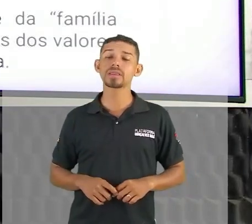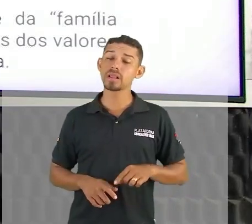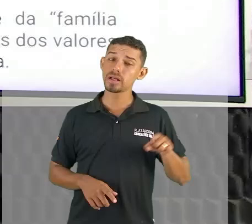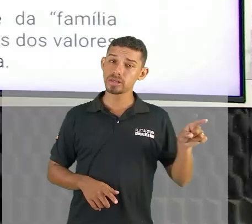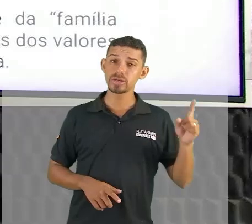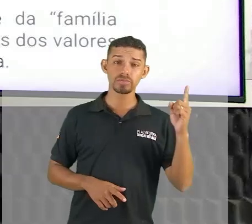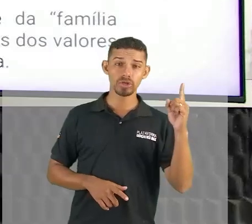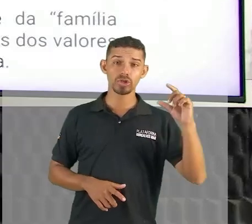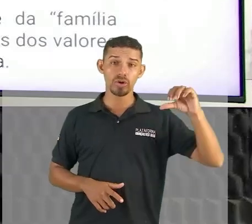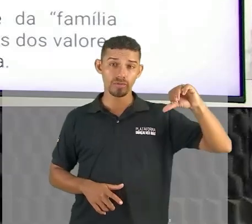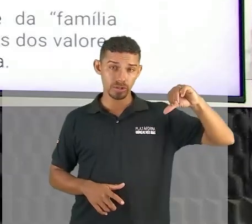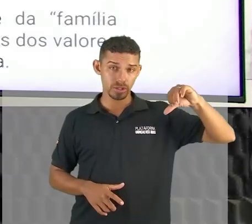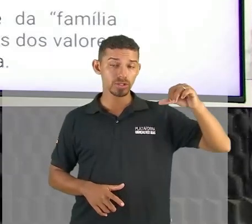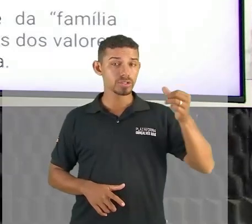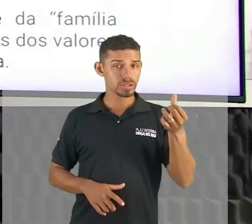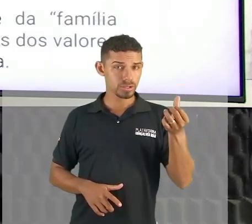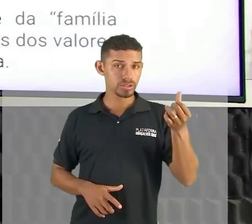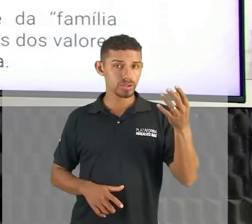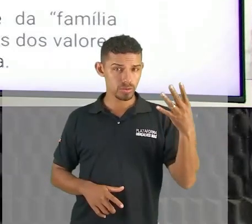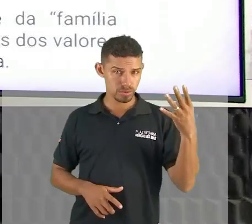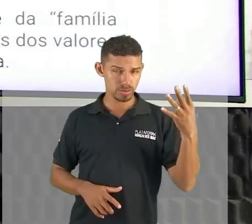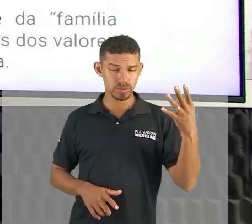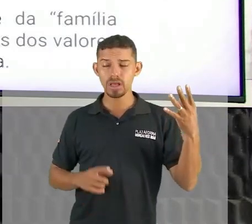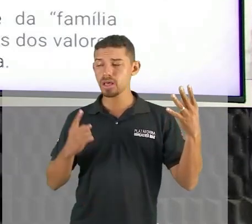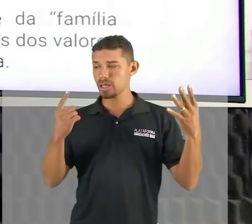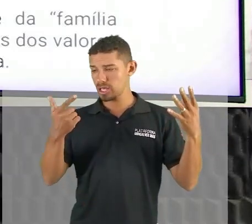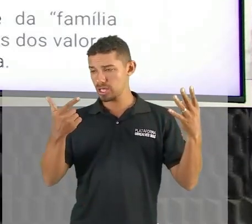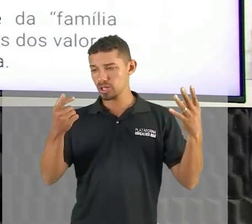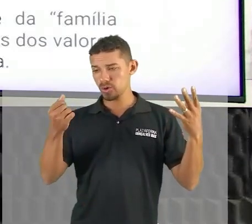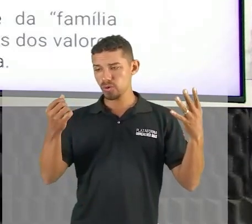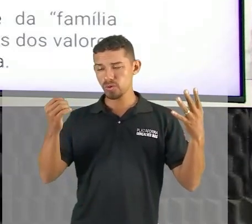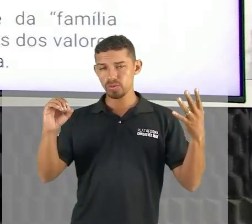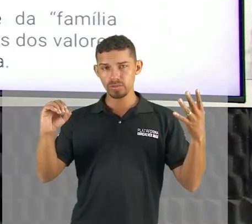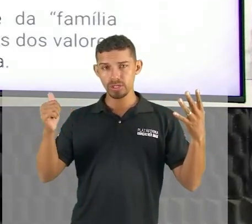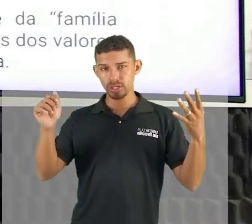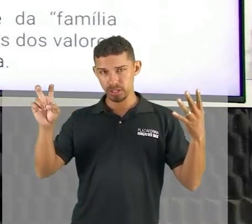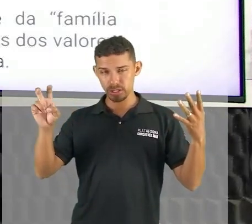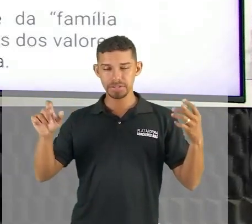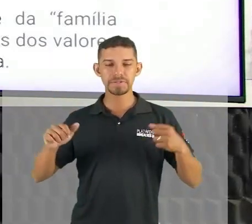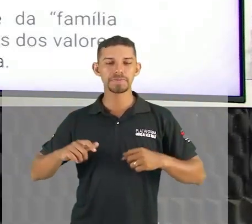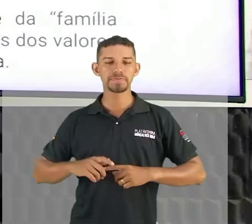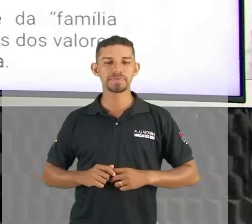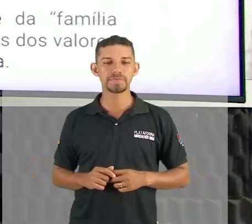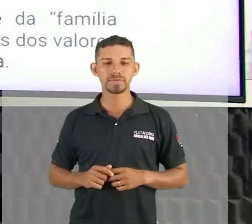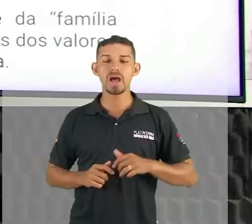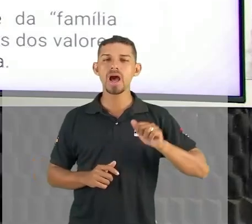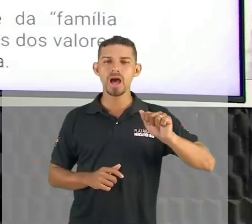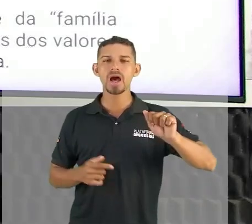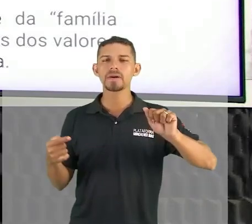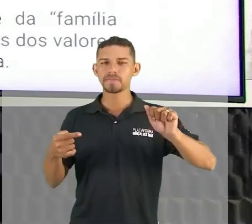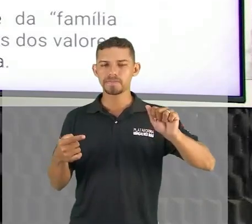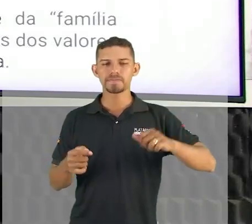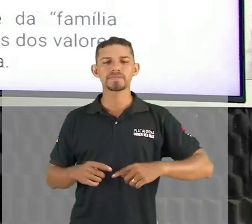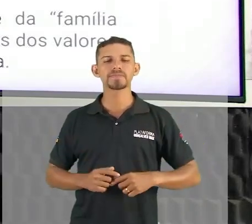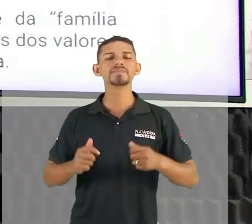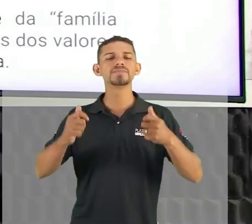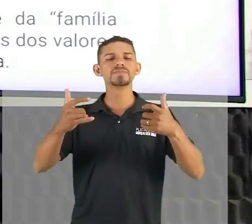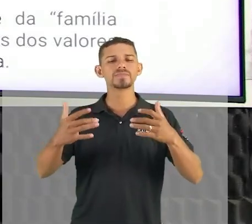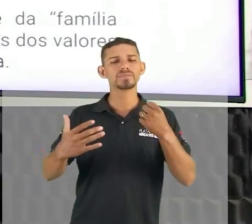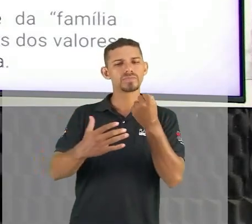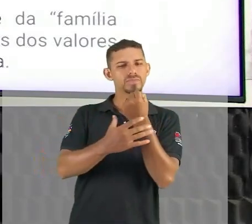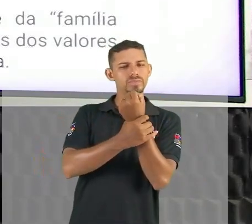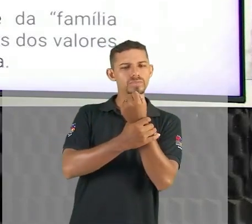lá em 64, como na Marcha, né, da Família, como também em 2015. A defesa